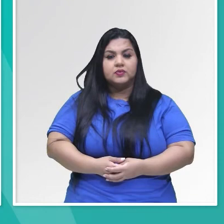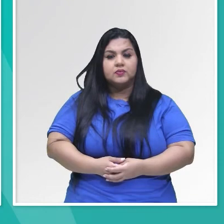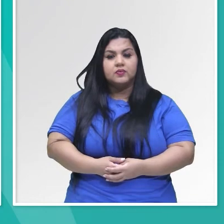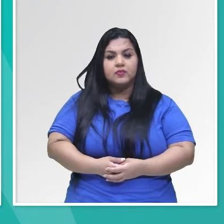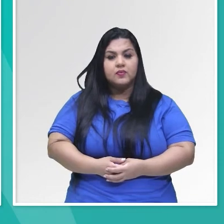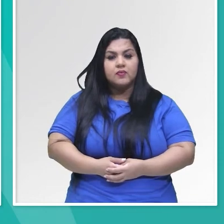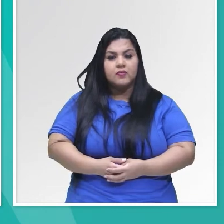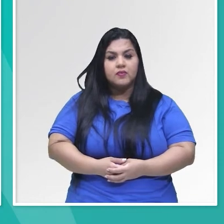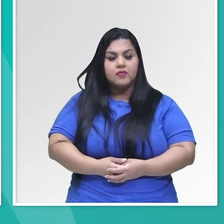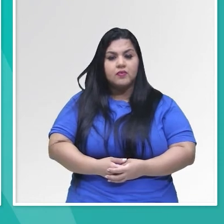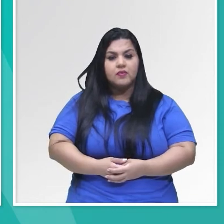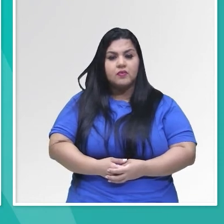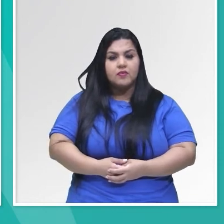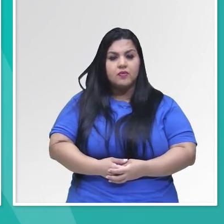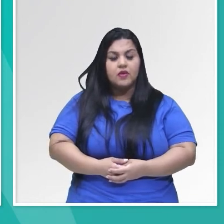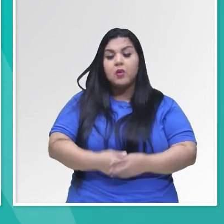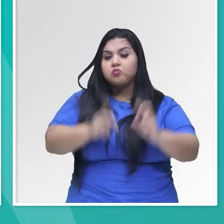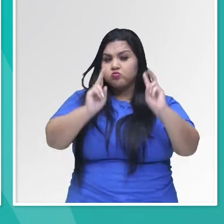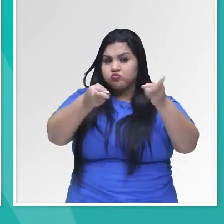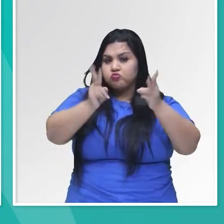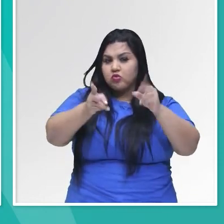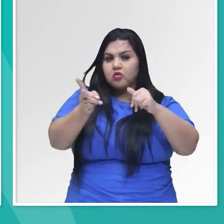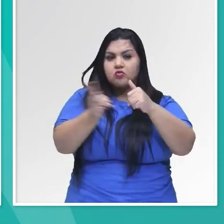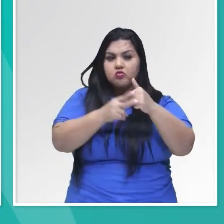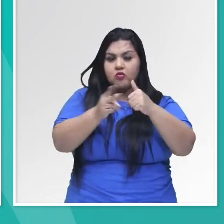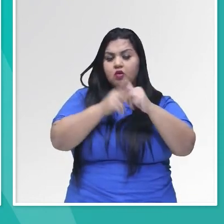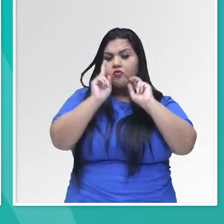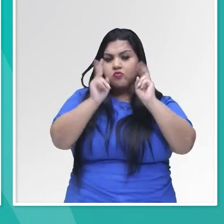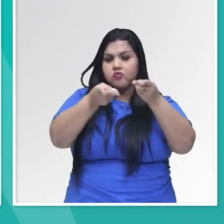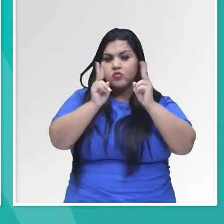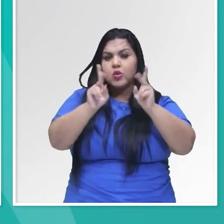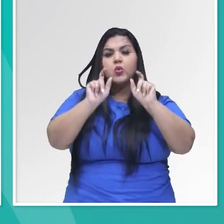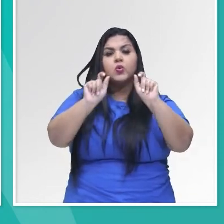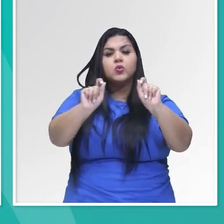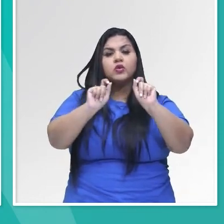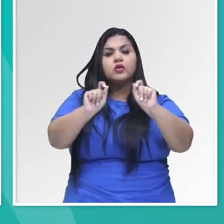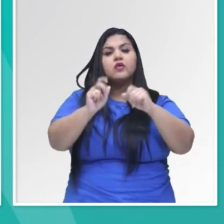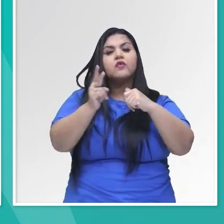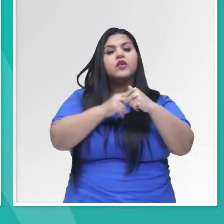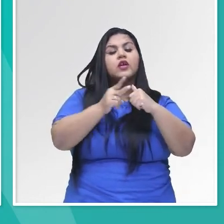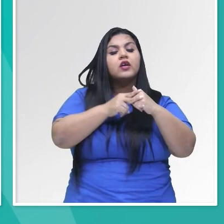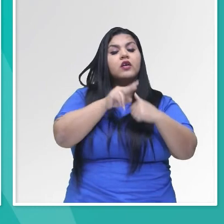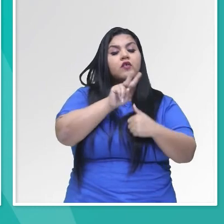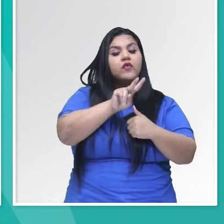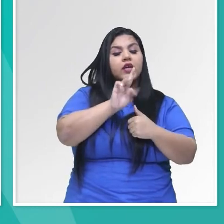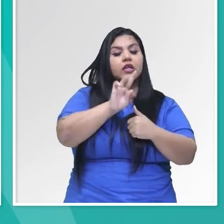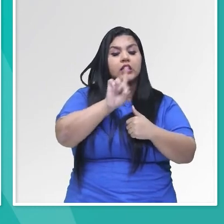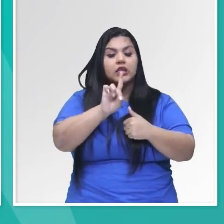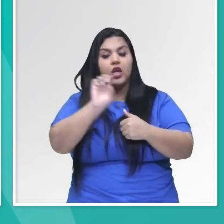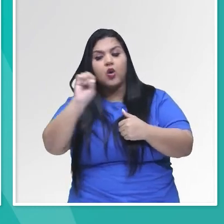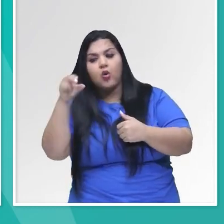um. Eu quero saber, o verbo é o mesmo nelas, o verbo é o mesmo. Eu quero saber se o verbo é VTD ou VTI.